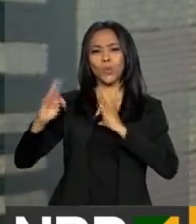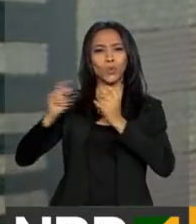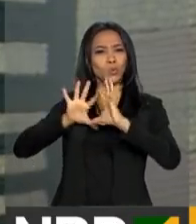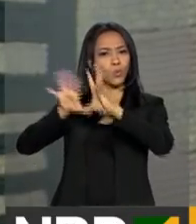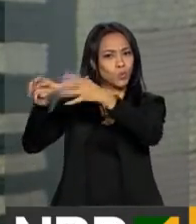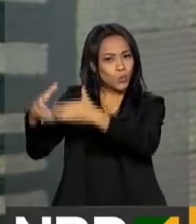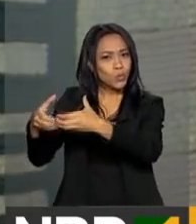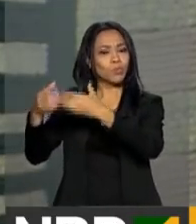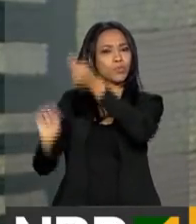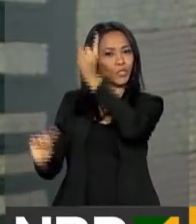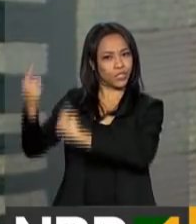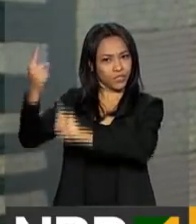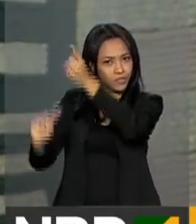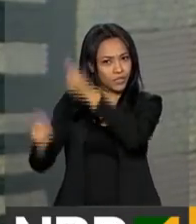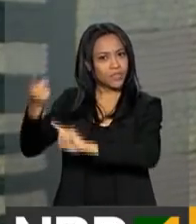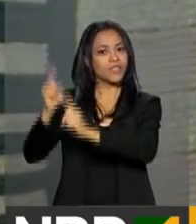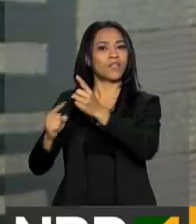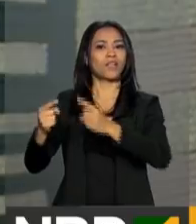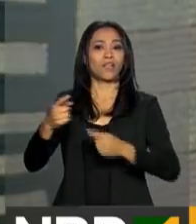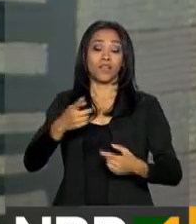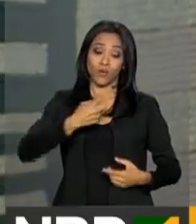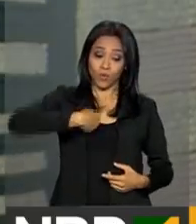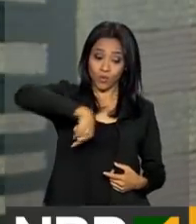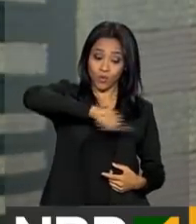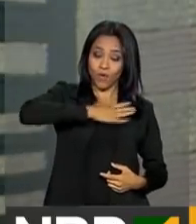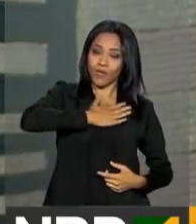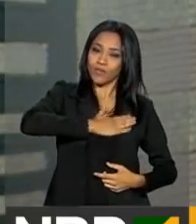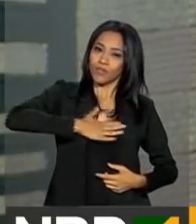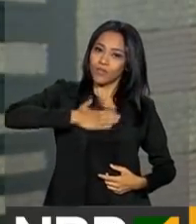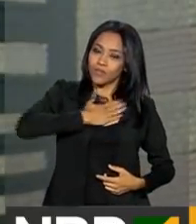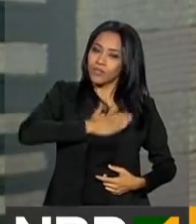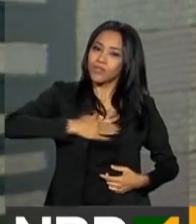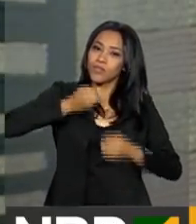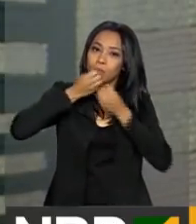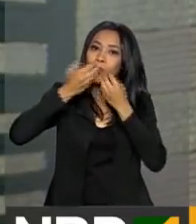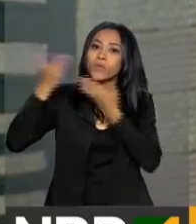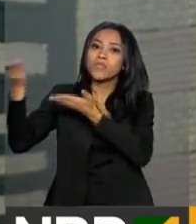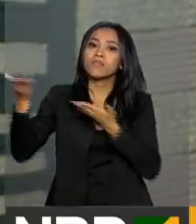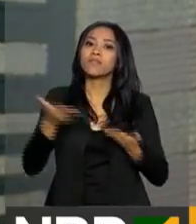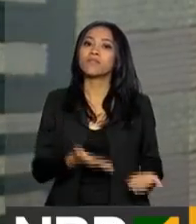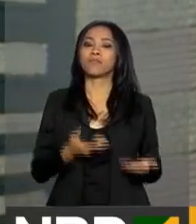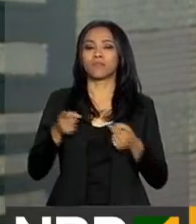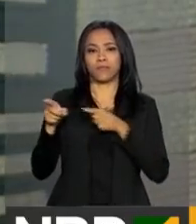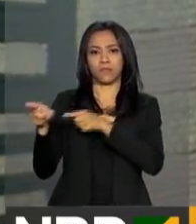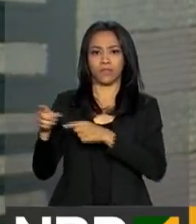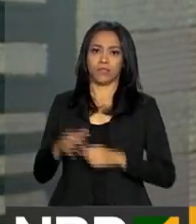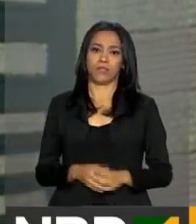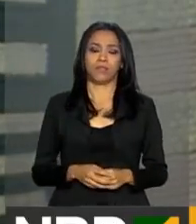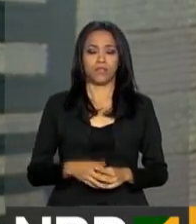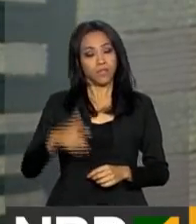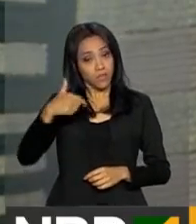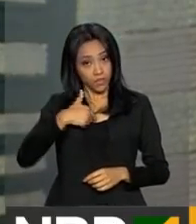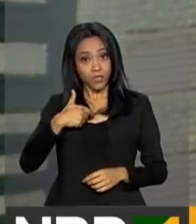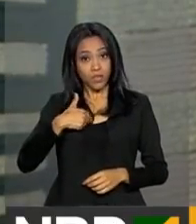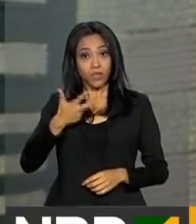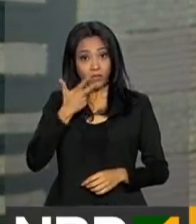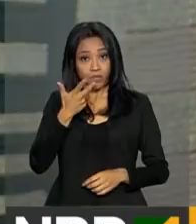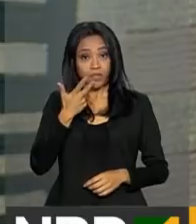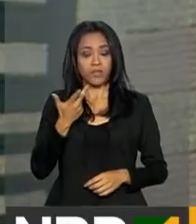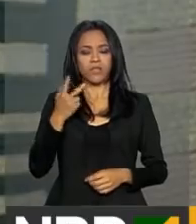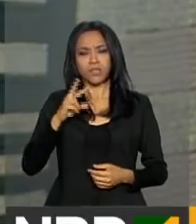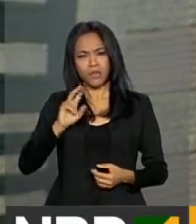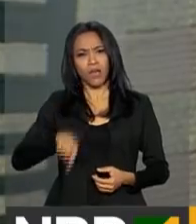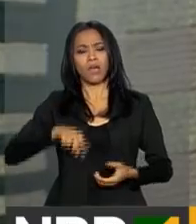chilena nossas mais calorosas boas-vindas. E estou repetindo que é especialmente